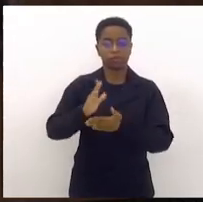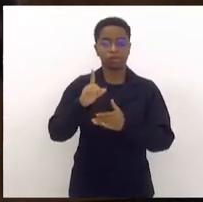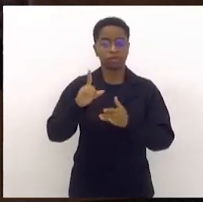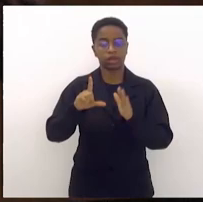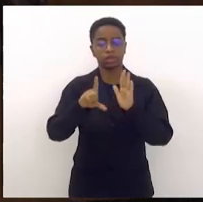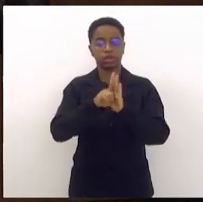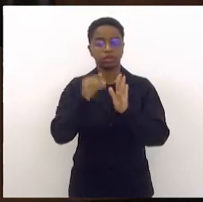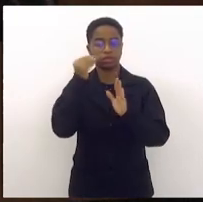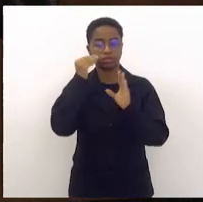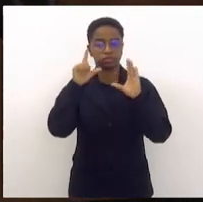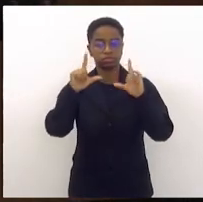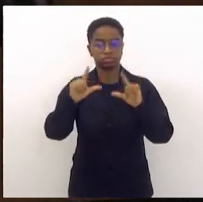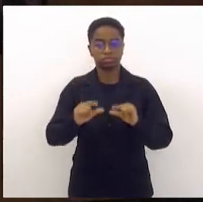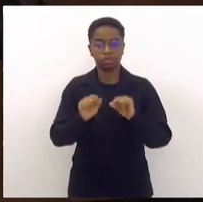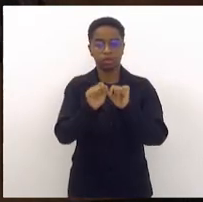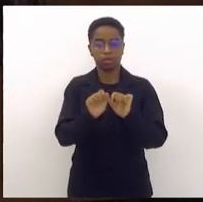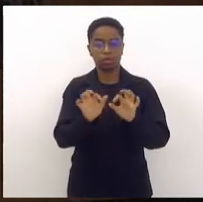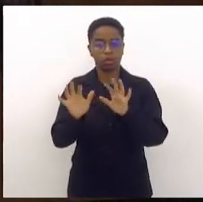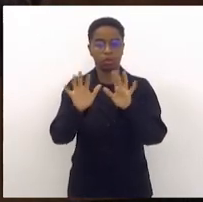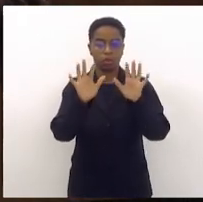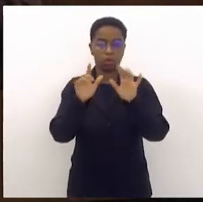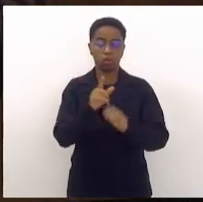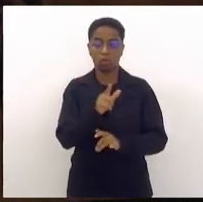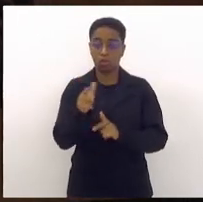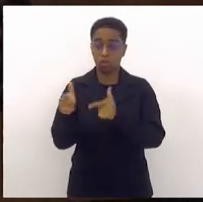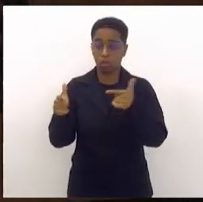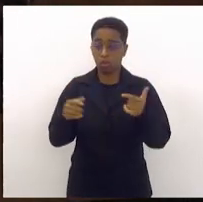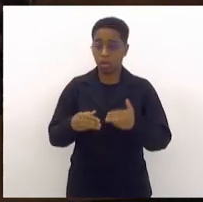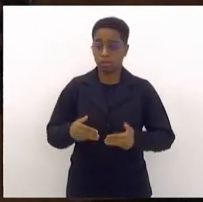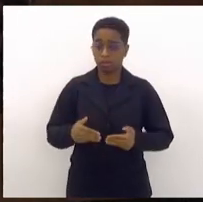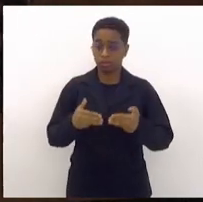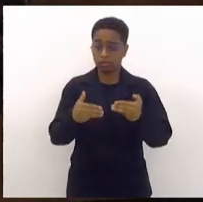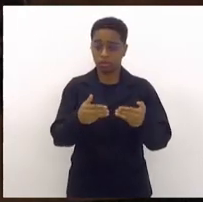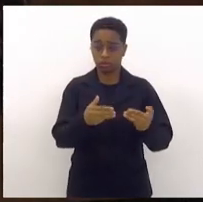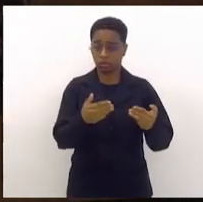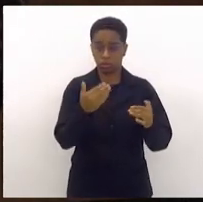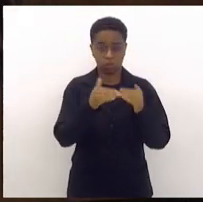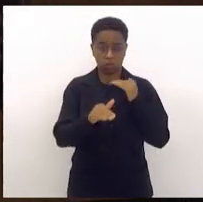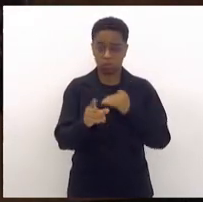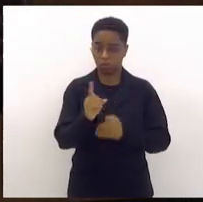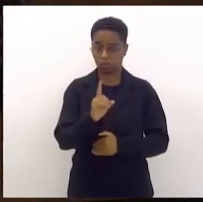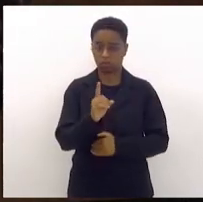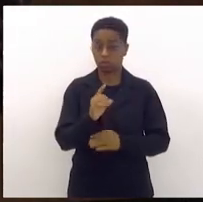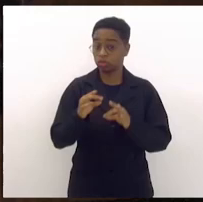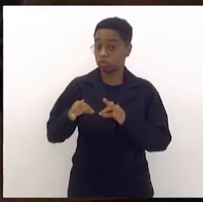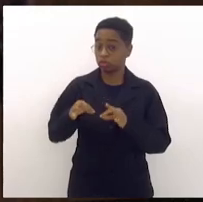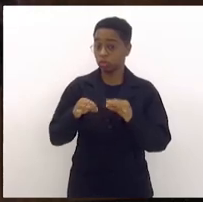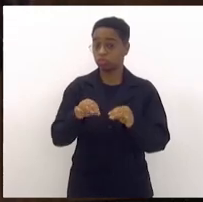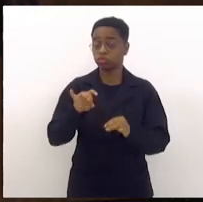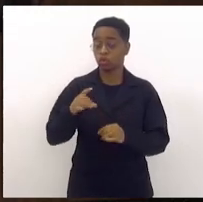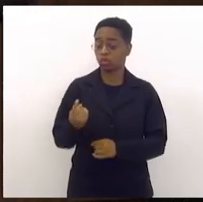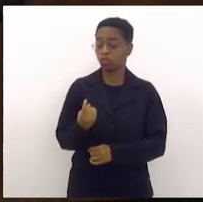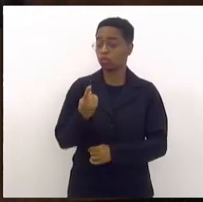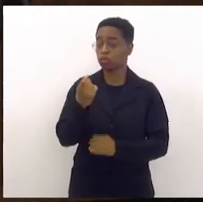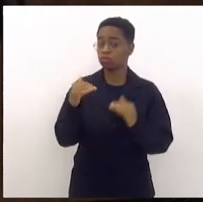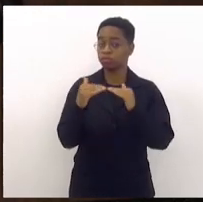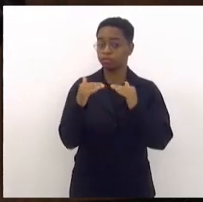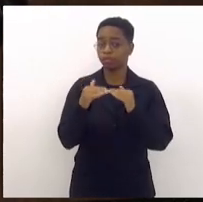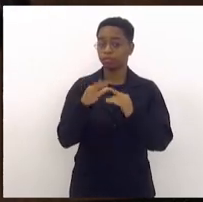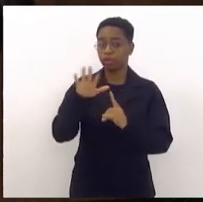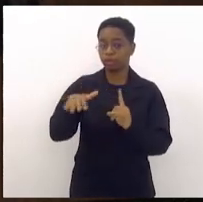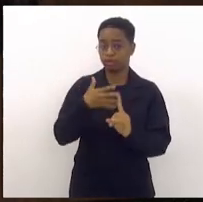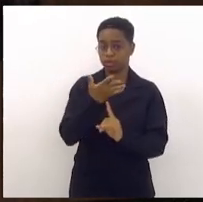emissões. Os outros ministérios eram contrários, todos, menos o meio ambiente. A gente foi pouco a